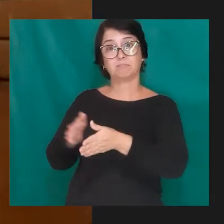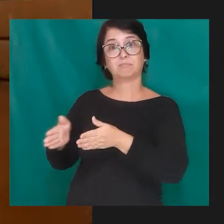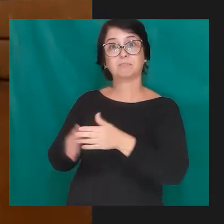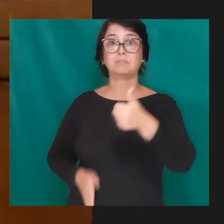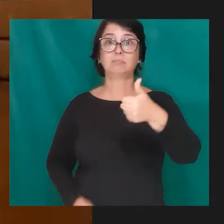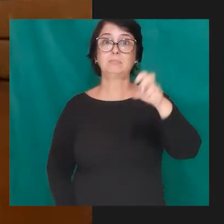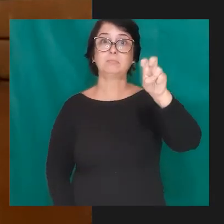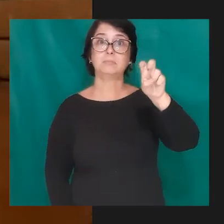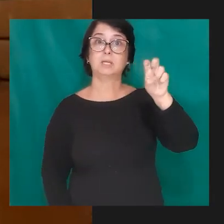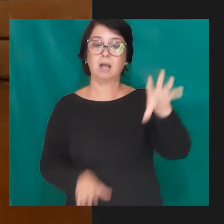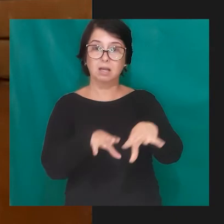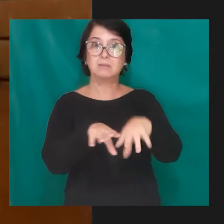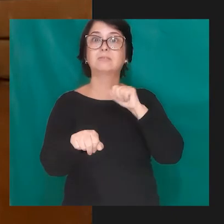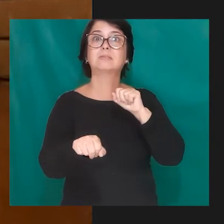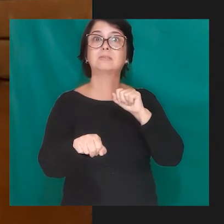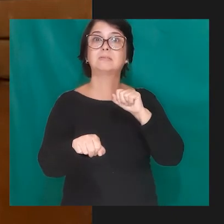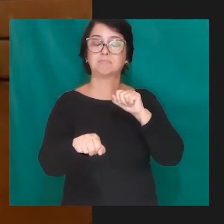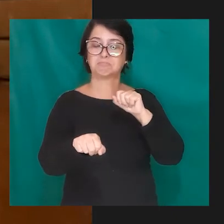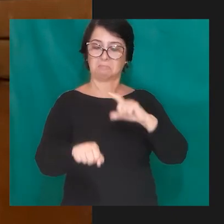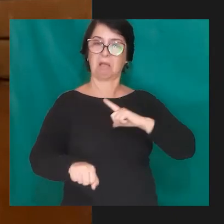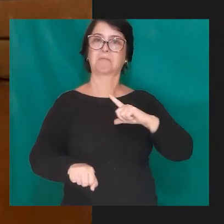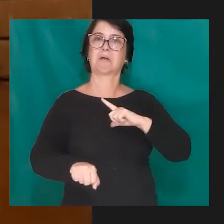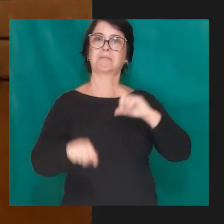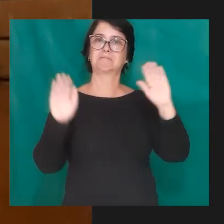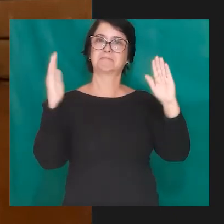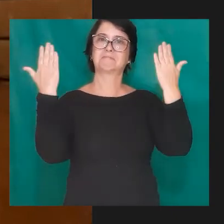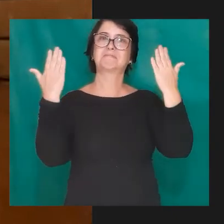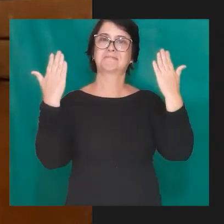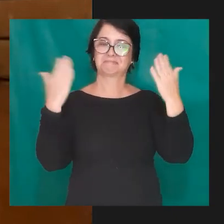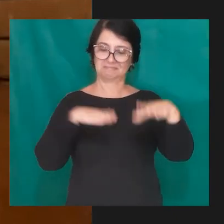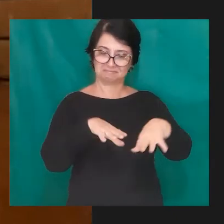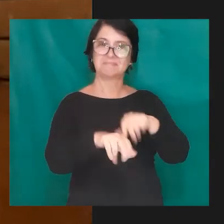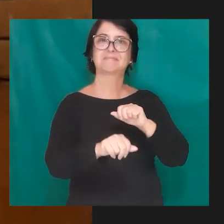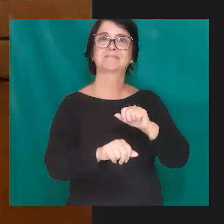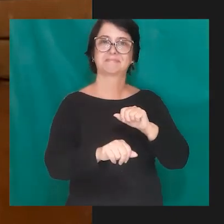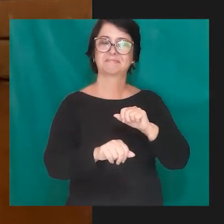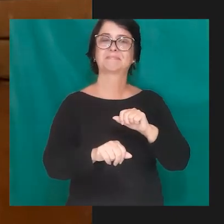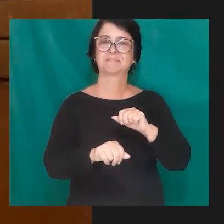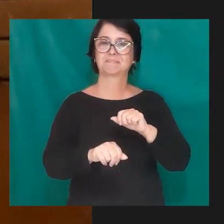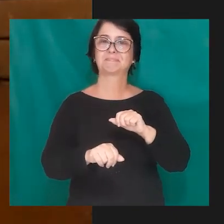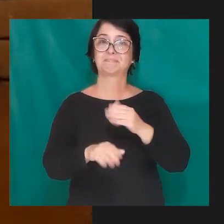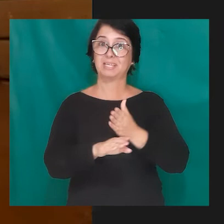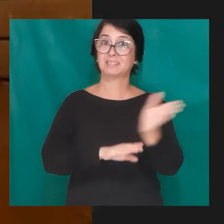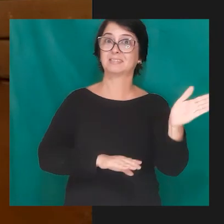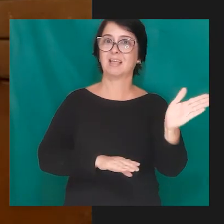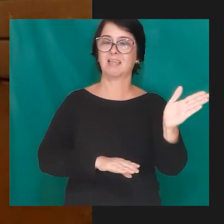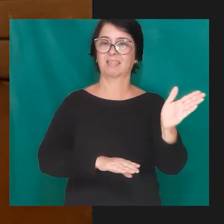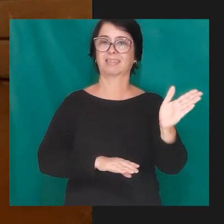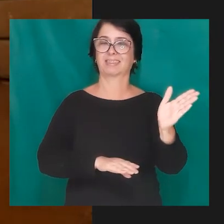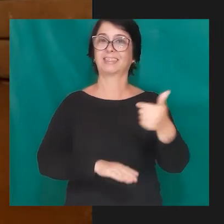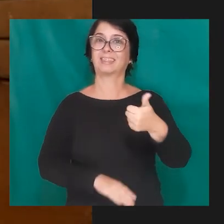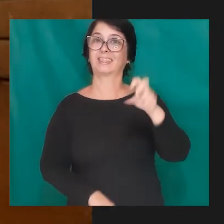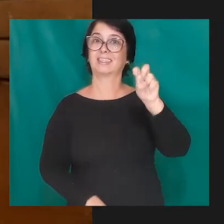15 anos é a formatura. Então, a partir dos 15 anos, eles teriam que automaticamente sair da escola